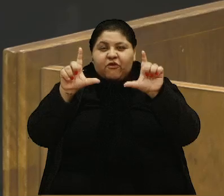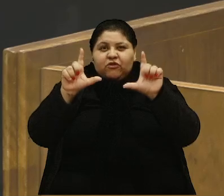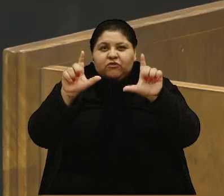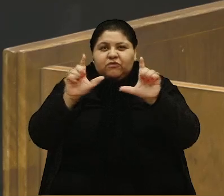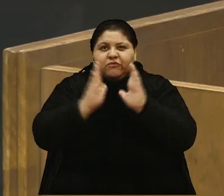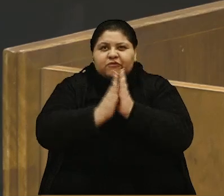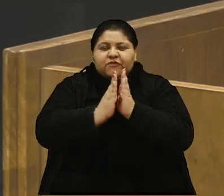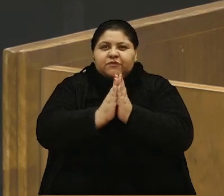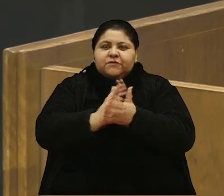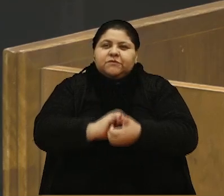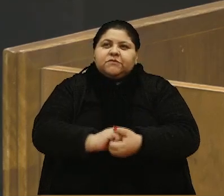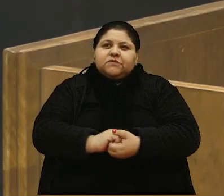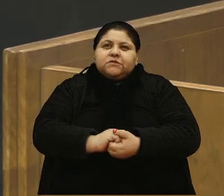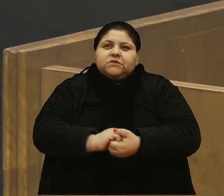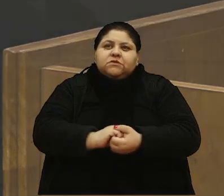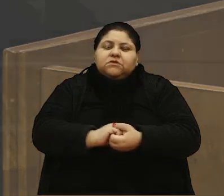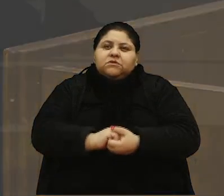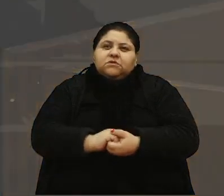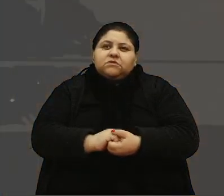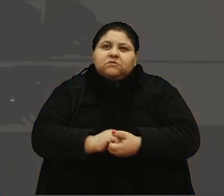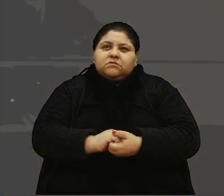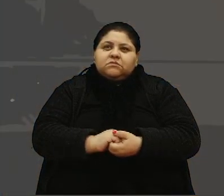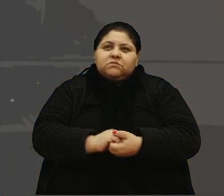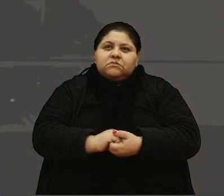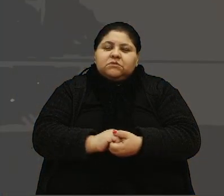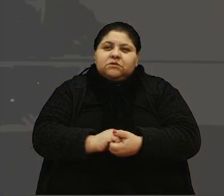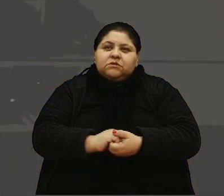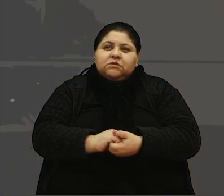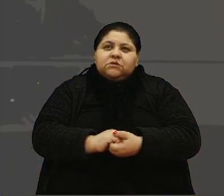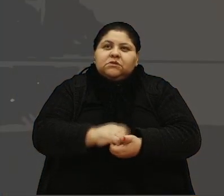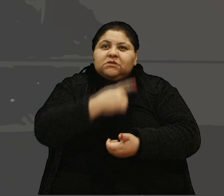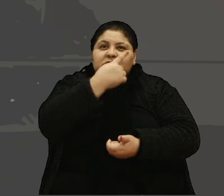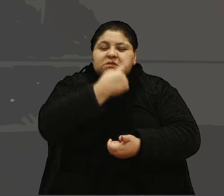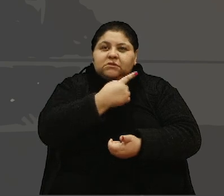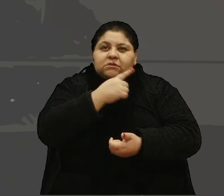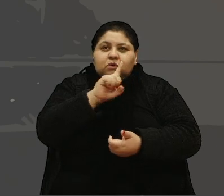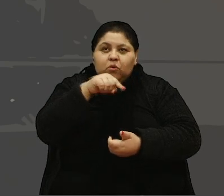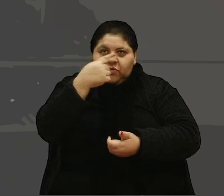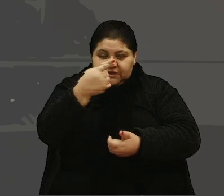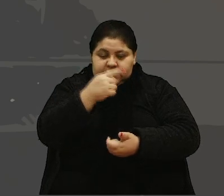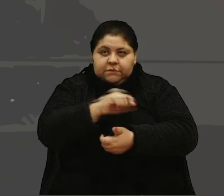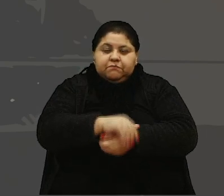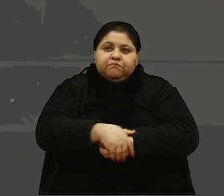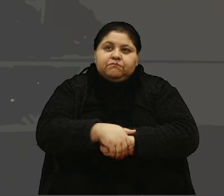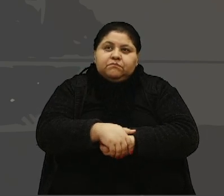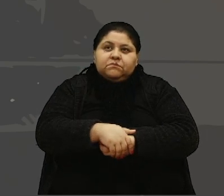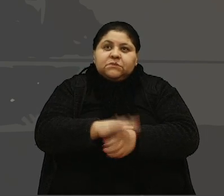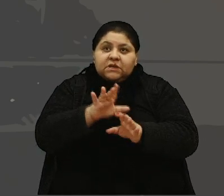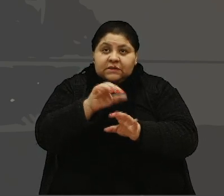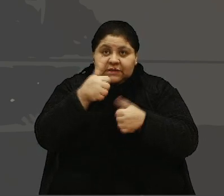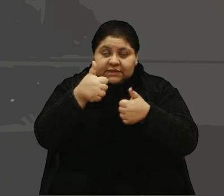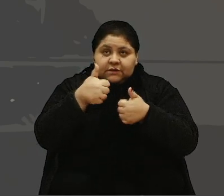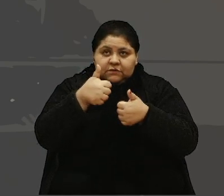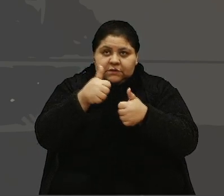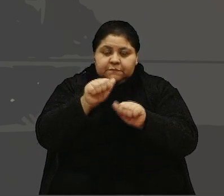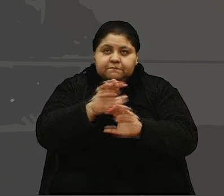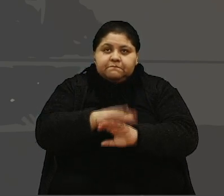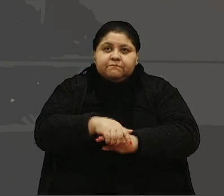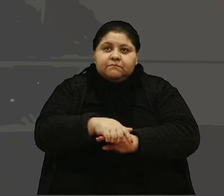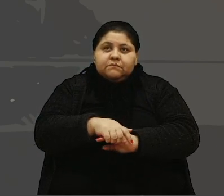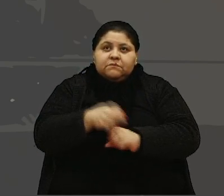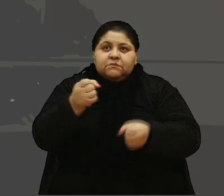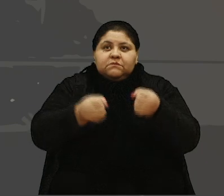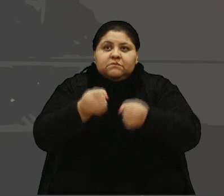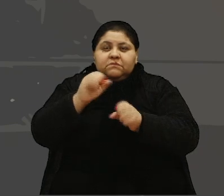imagem. Pode botar a primeira. Que aí o pessoal... não essa daí, outra ali. Ah, não é essa aí mesmo, pode deixar essa aí, ó. Carro